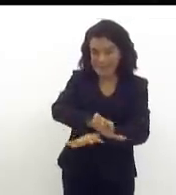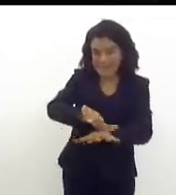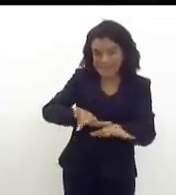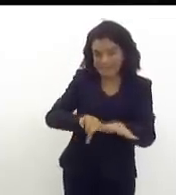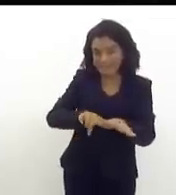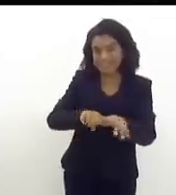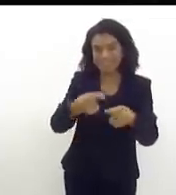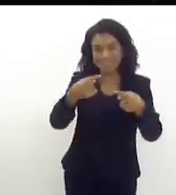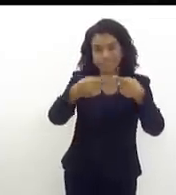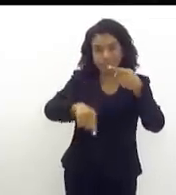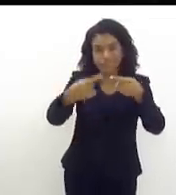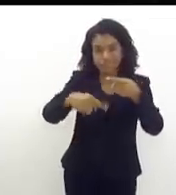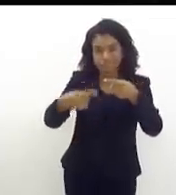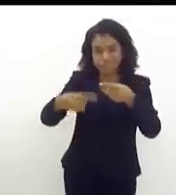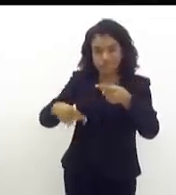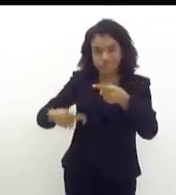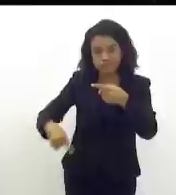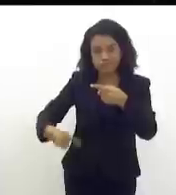irregularidades